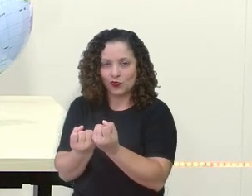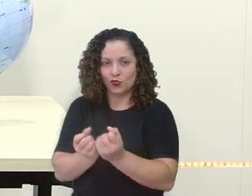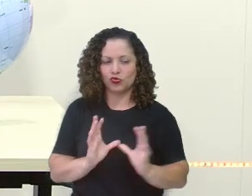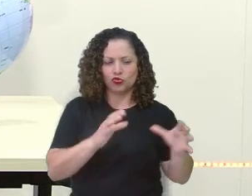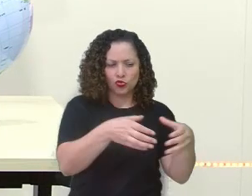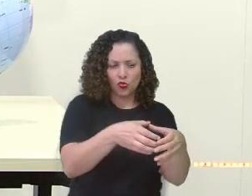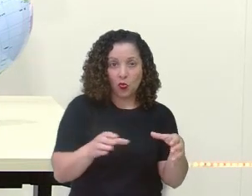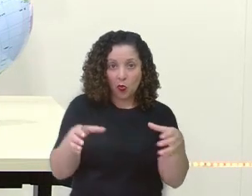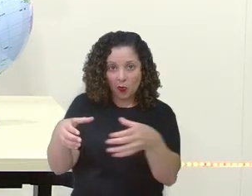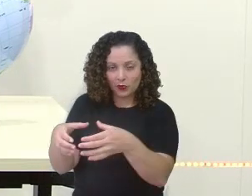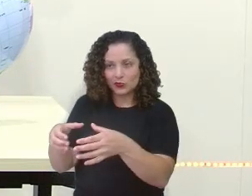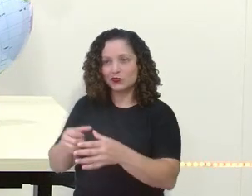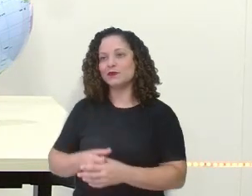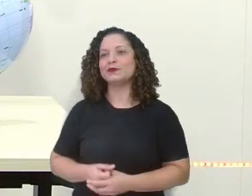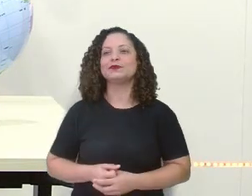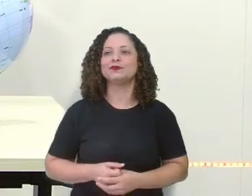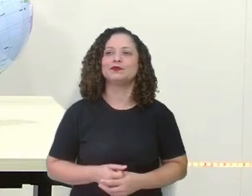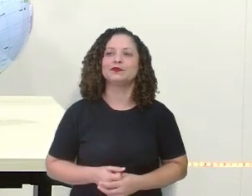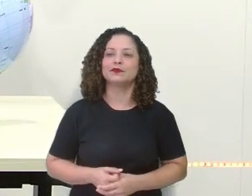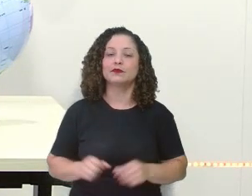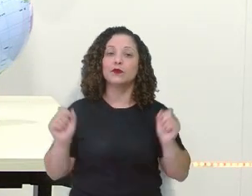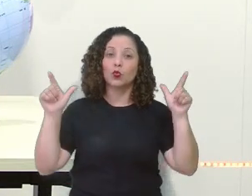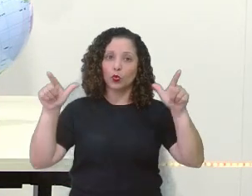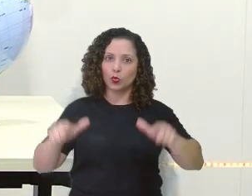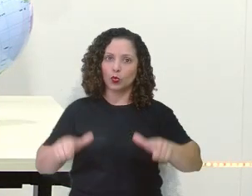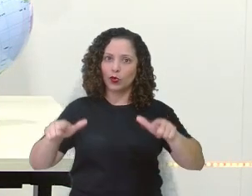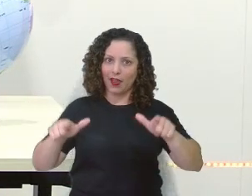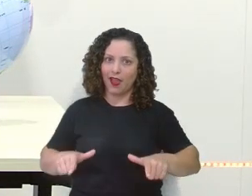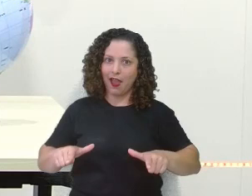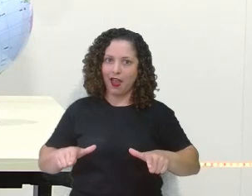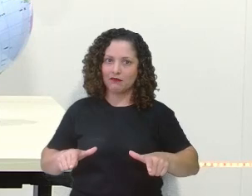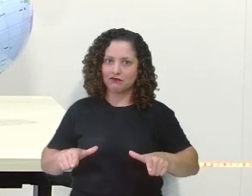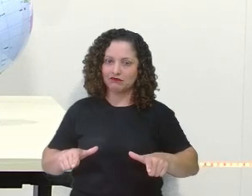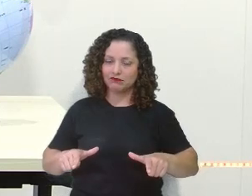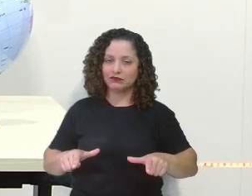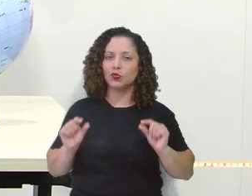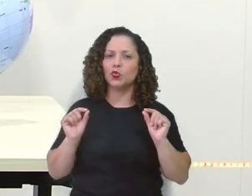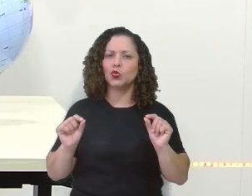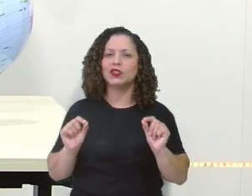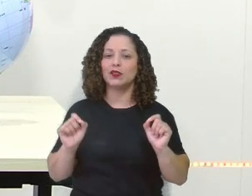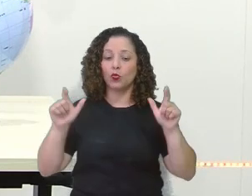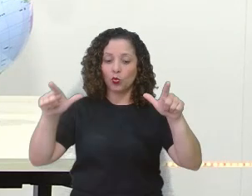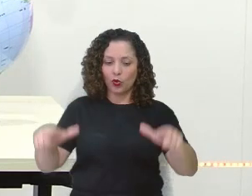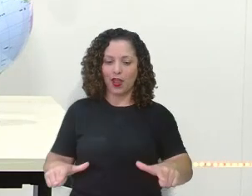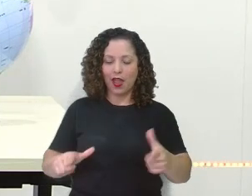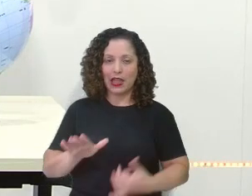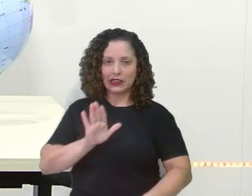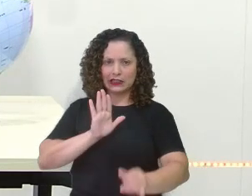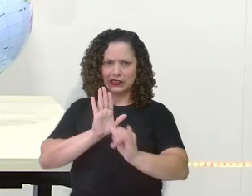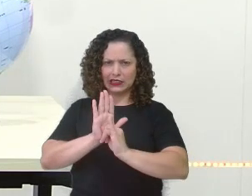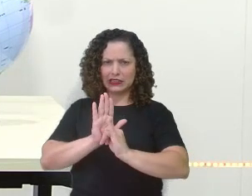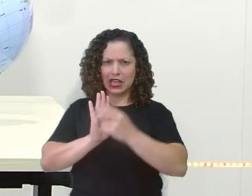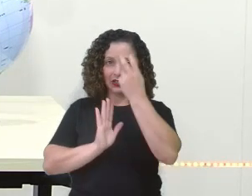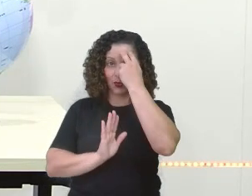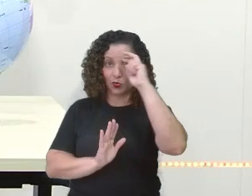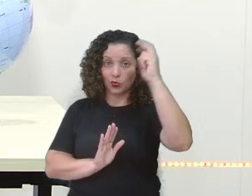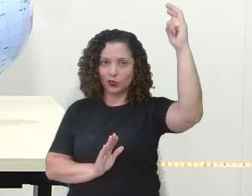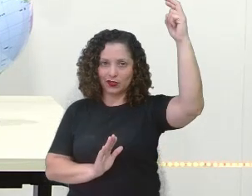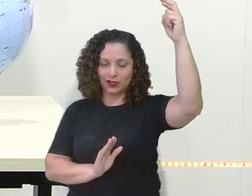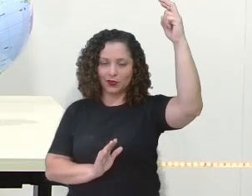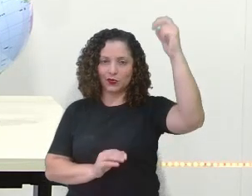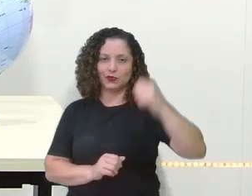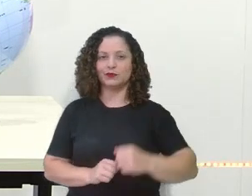tá? Então, o lugar, aí eu estou falando lugar como identidade cultural, não é?